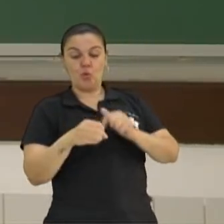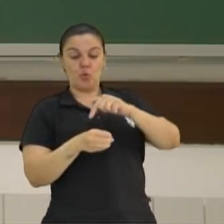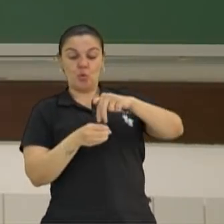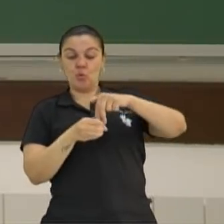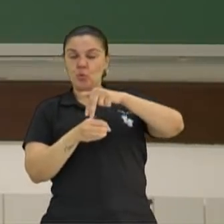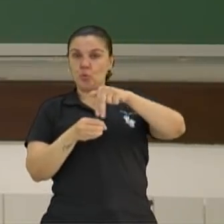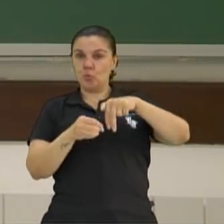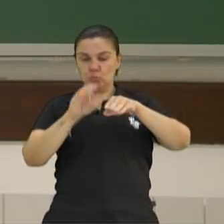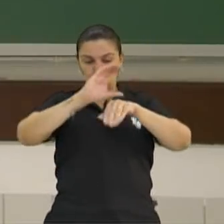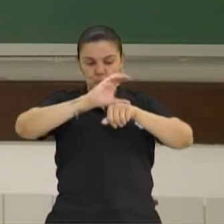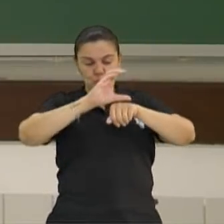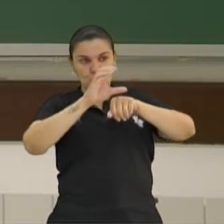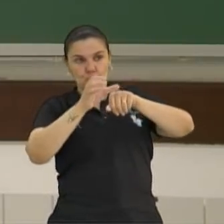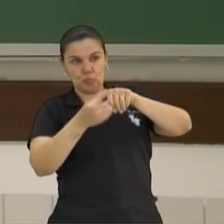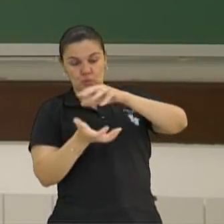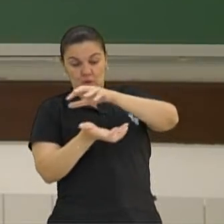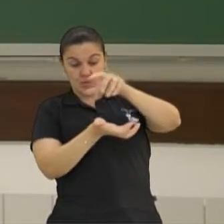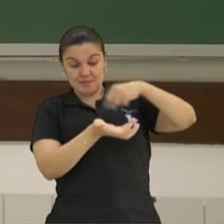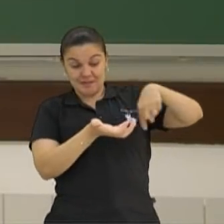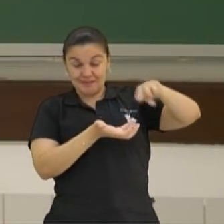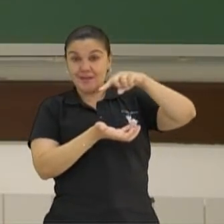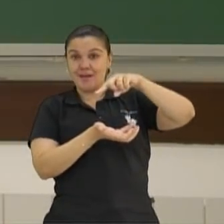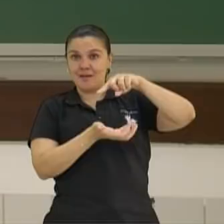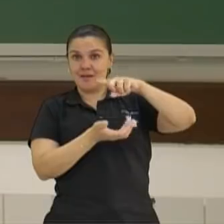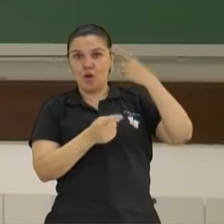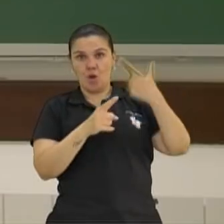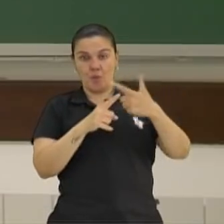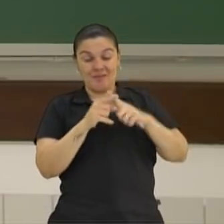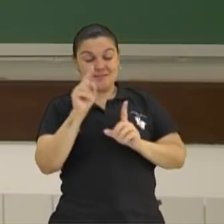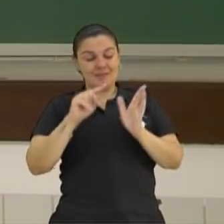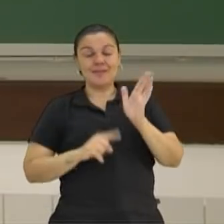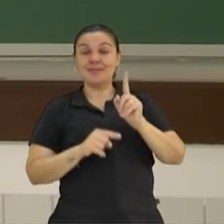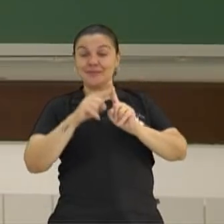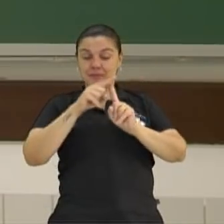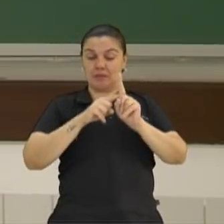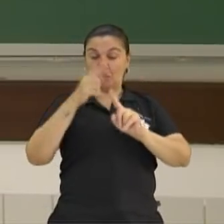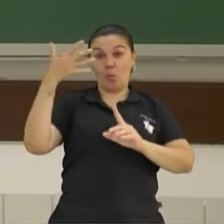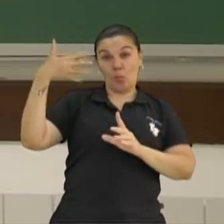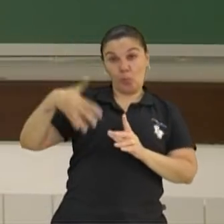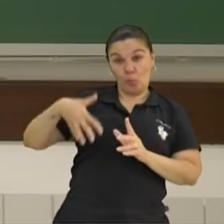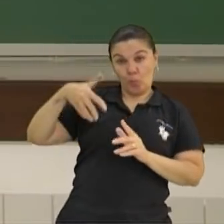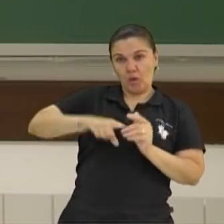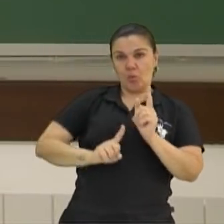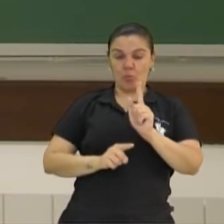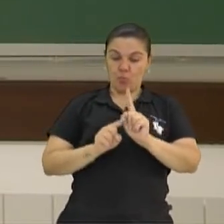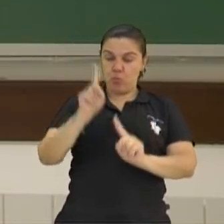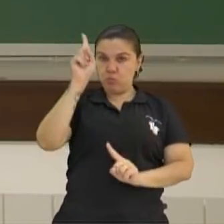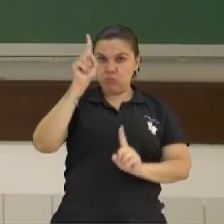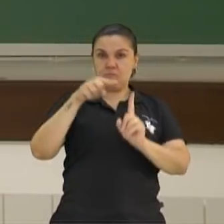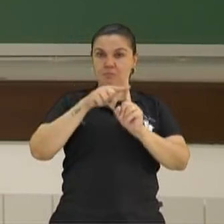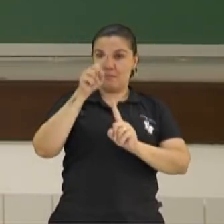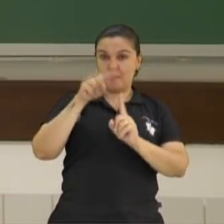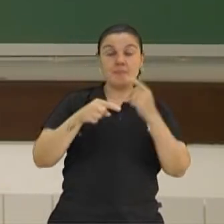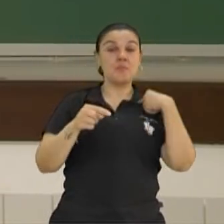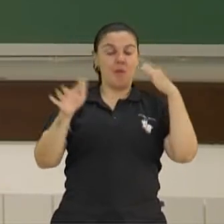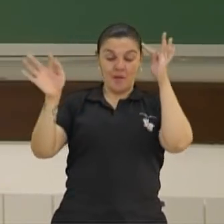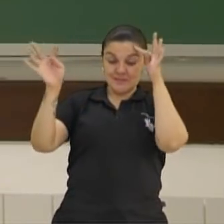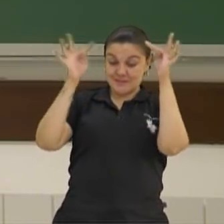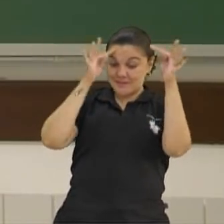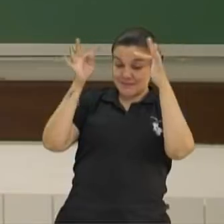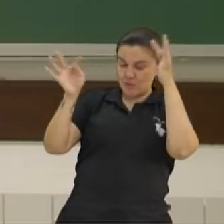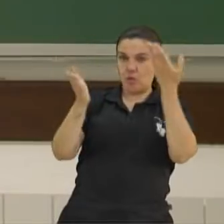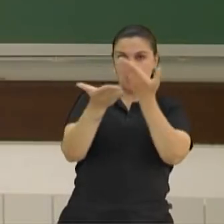ou ao manto do nosso planeta, em função das elevadas temperaturas que existem no interior do nosso planeta, as teorias,